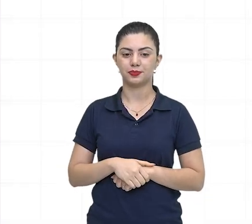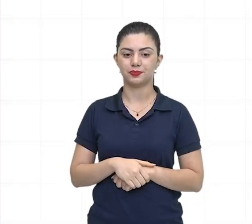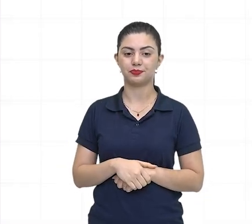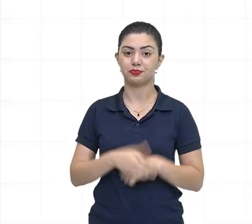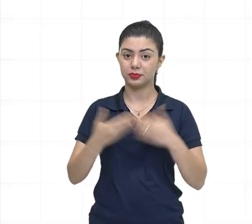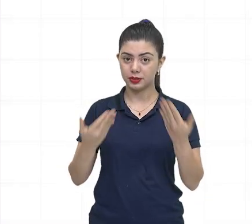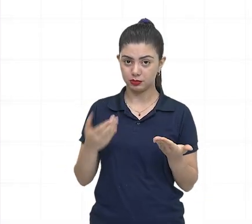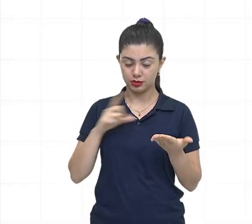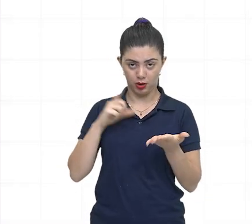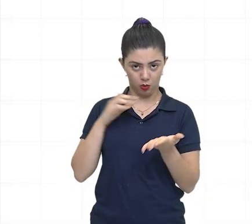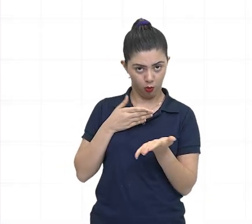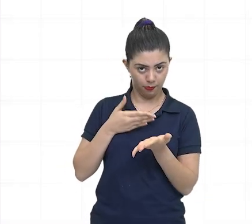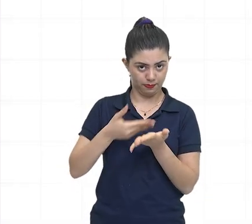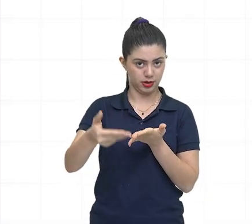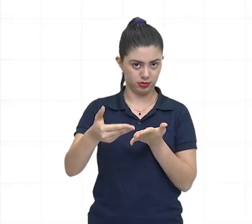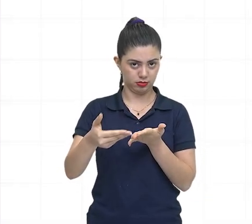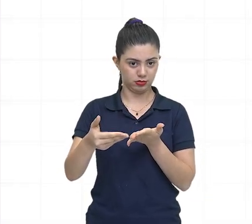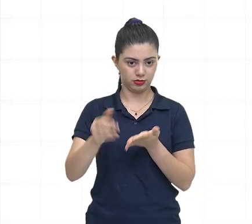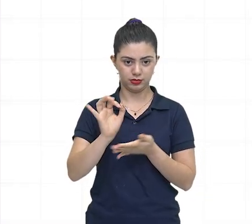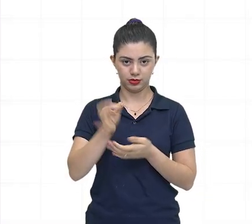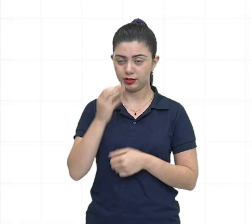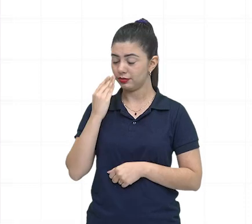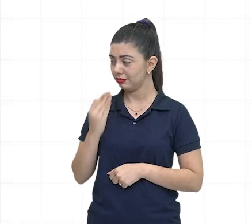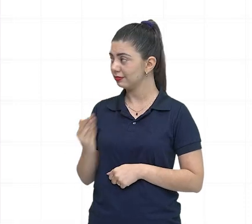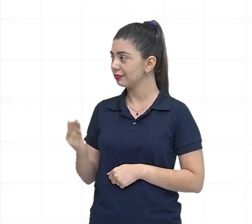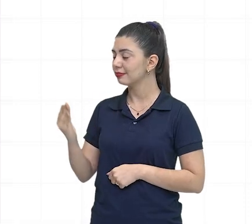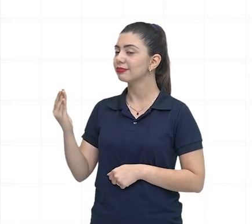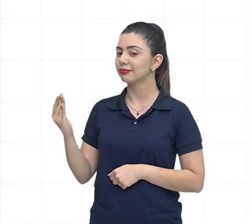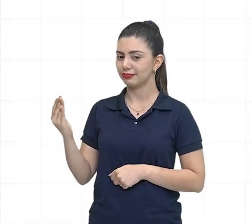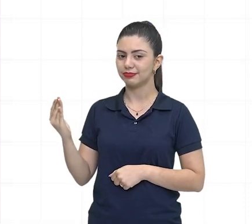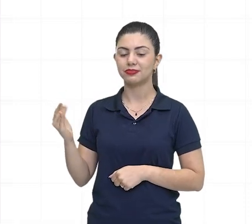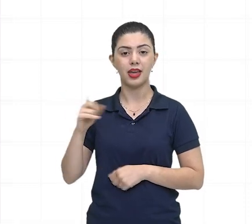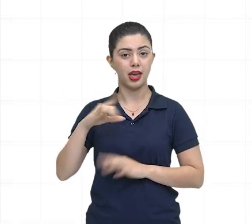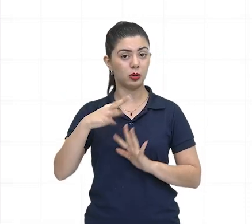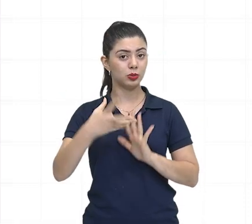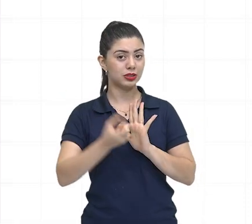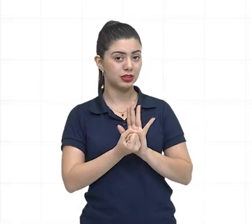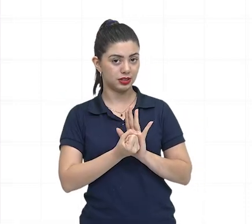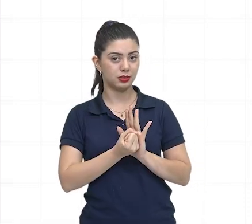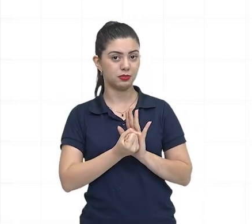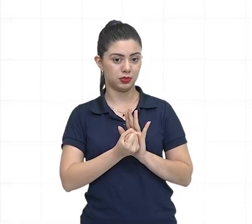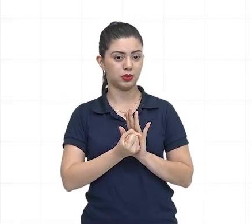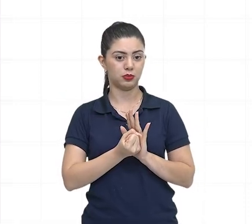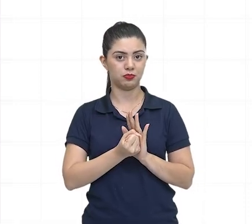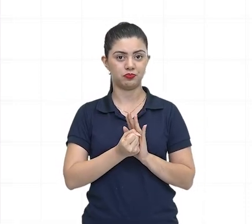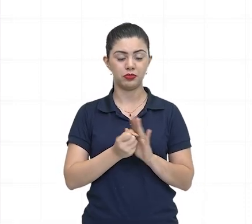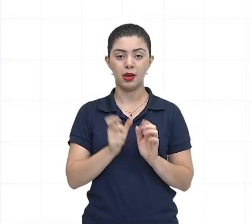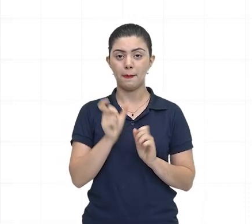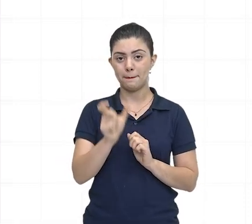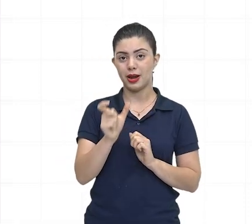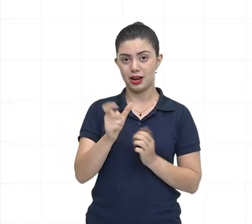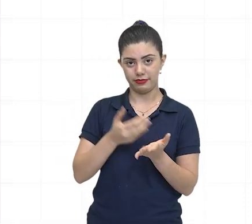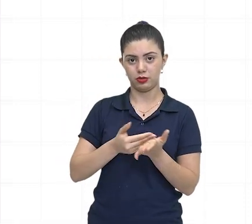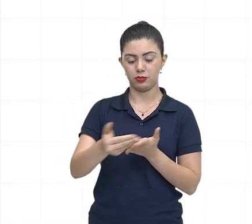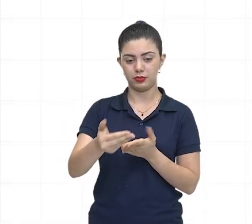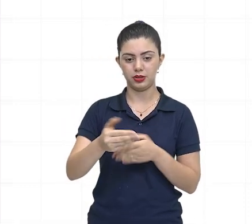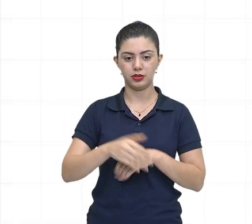Primeiro, início, né? Está aqui a simbologia escrita em início, está aqui a